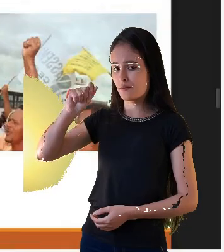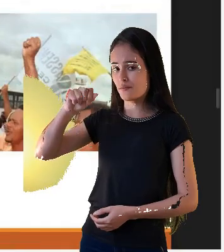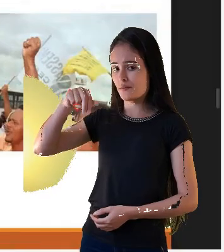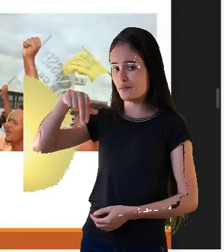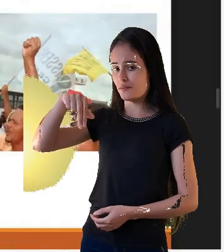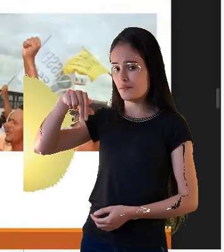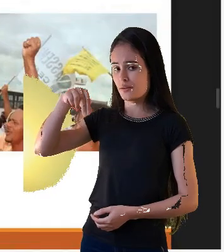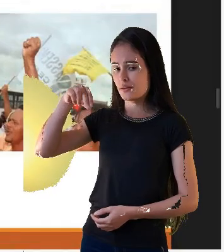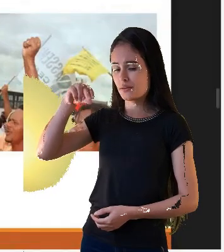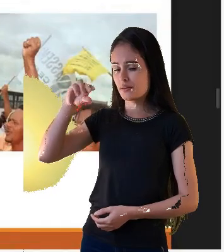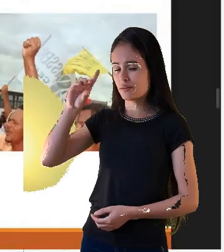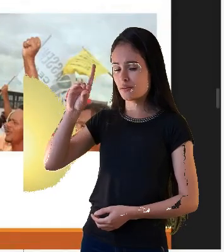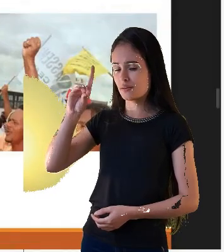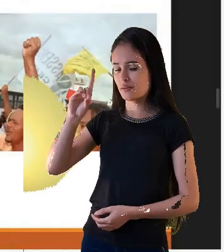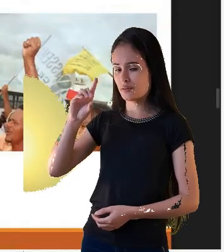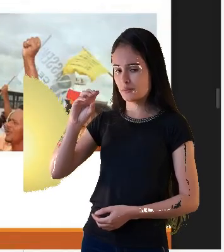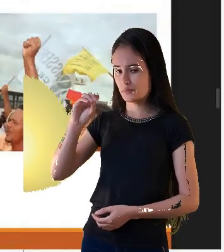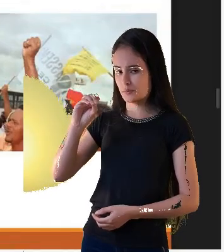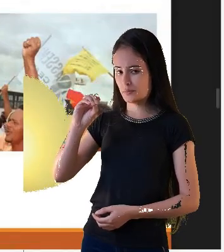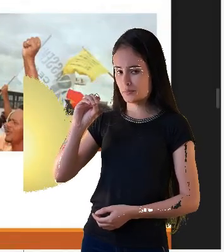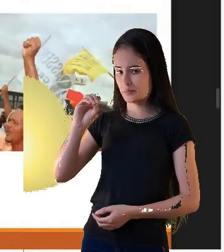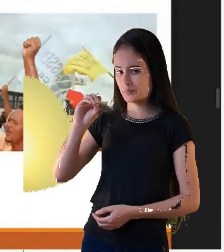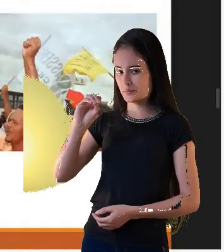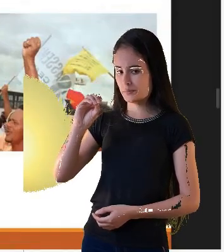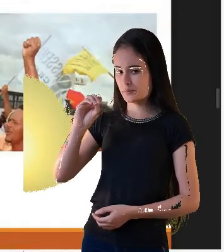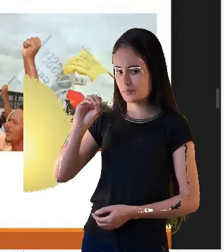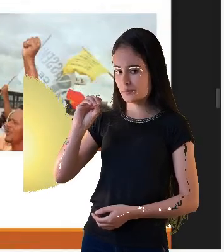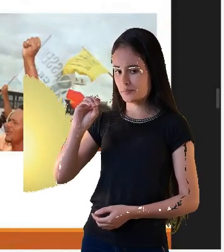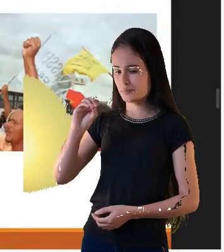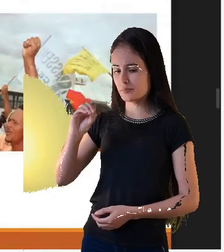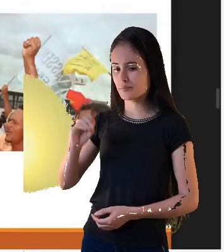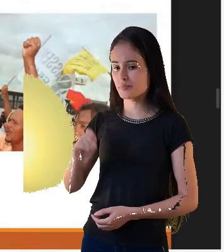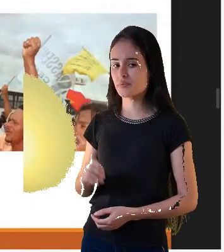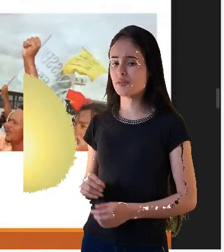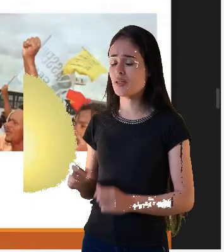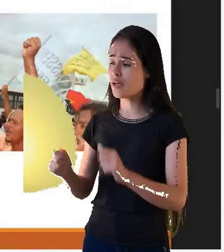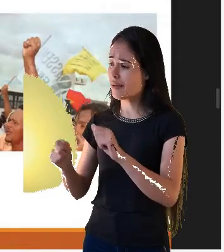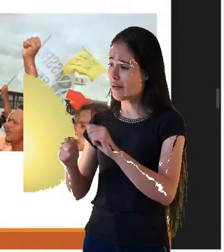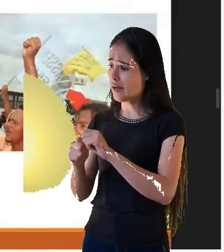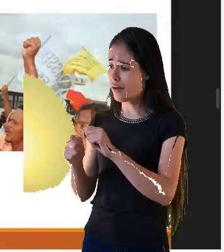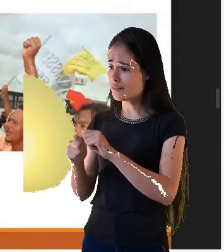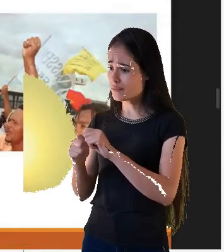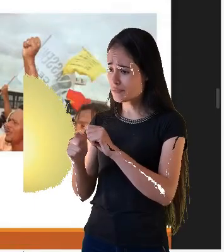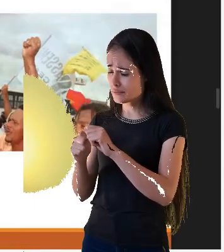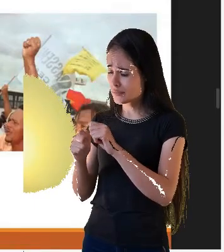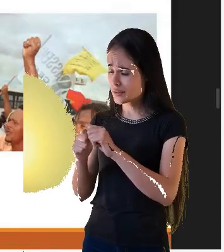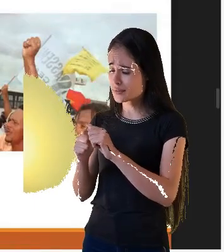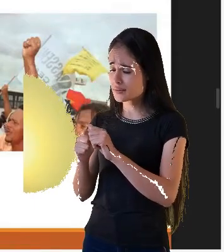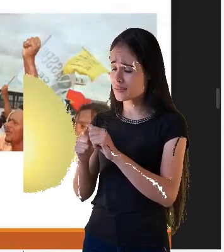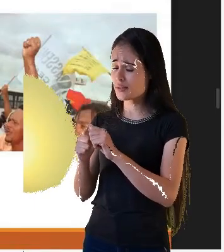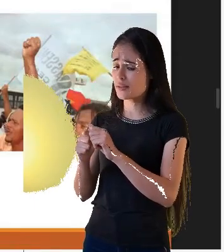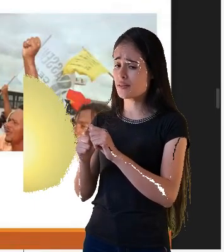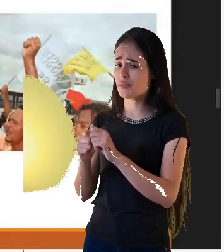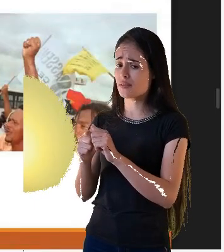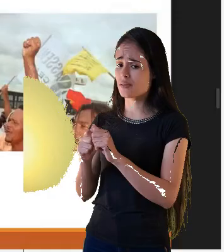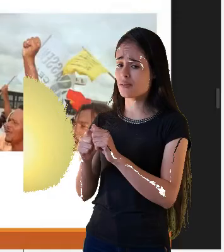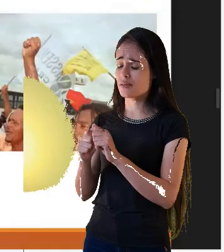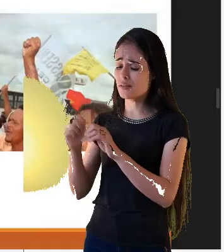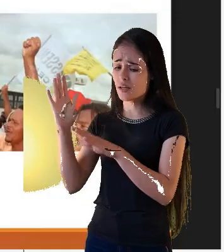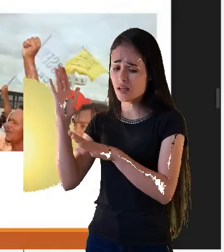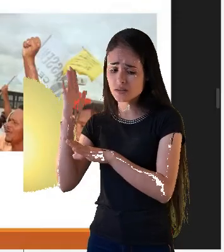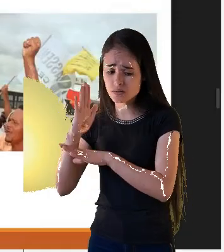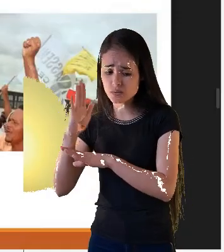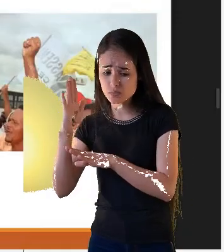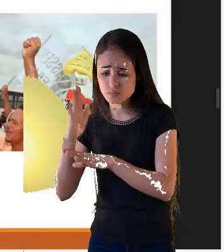né? E foi a primeira vez que o Fernando Henrique assinou esse documento, se comprometendo,